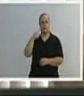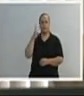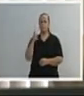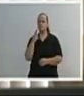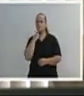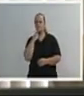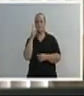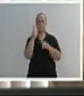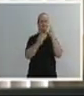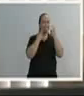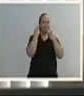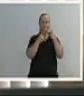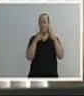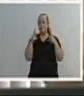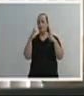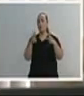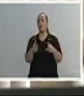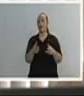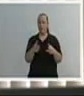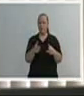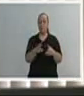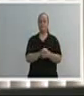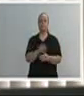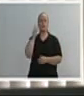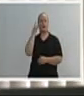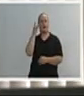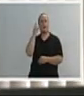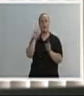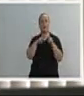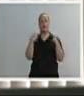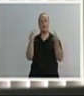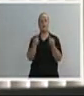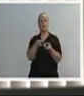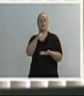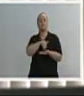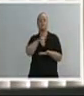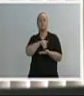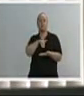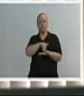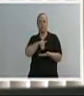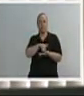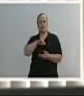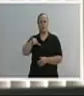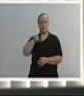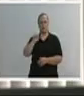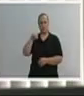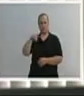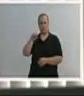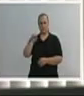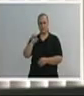mesma preocupação, e nós vamos ter uma reunião amanhã com o secretário Jens. Nesse